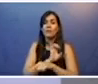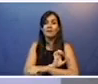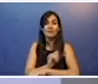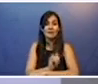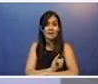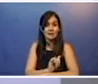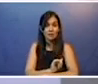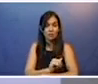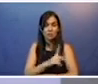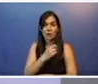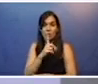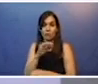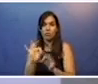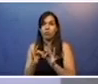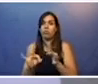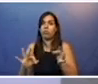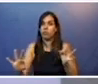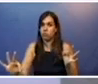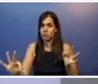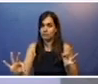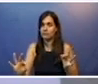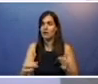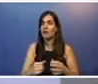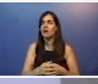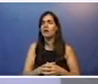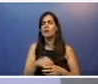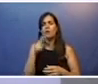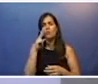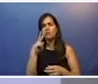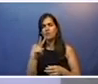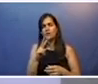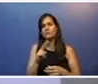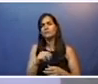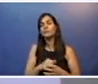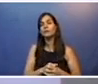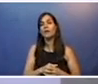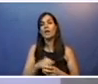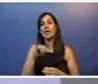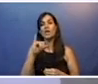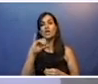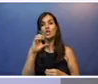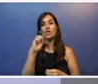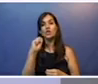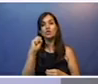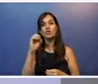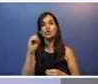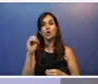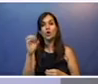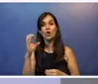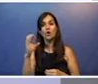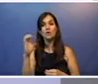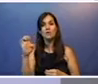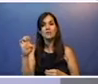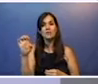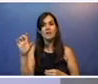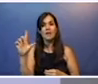extenso. Então vamos verificar se esse triângulo aqui é isósceles. Para saber, eu tenho que saber o valor desse